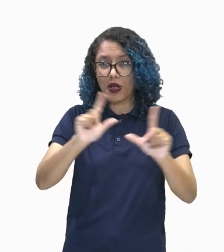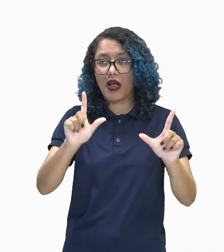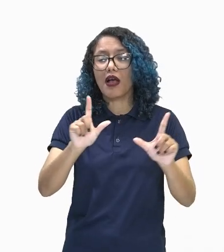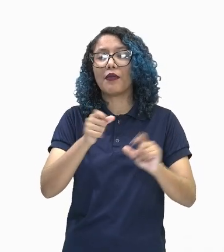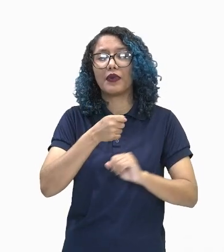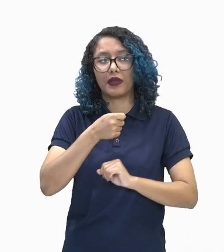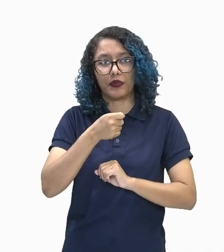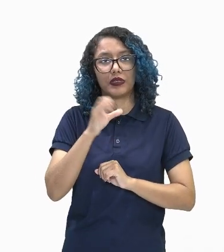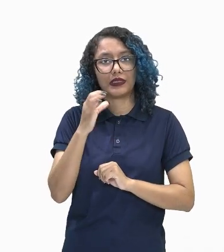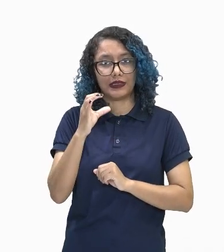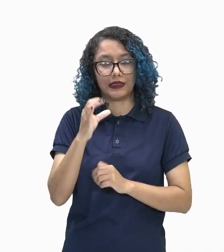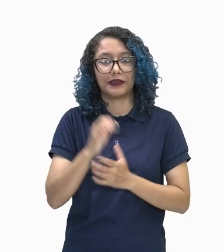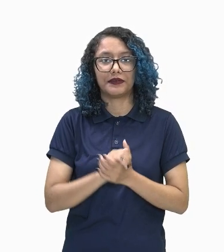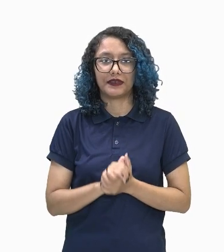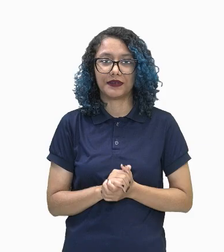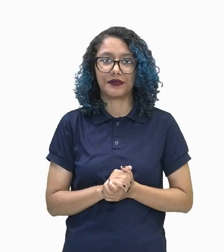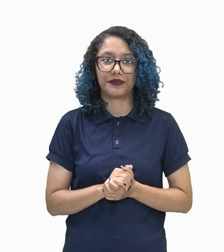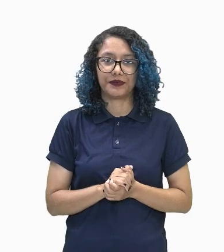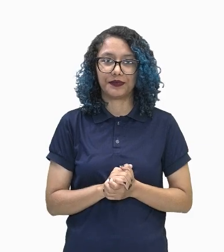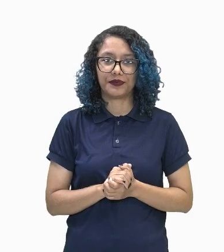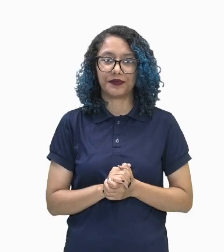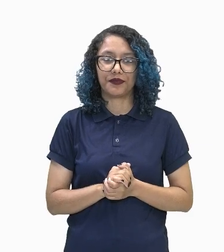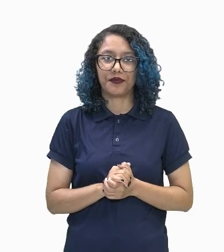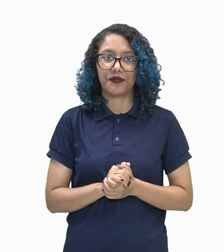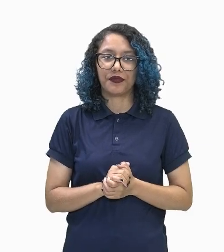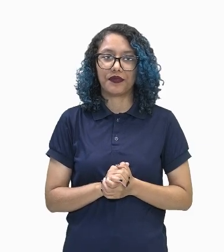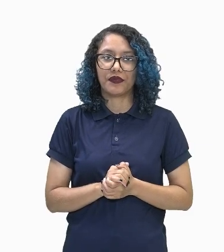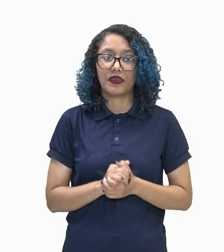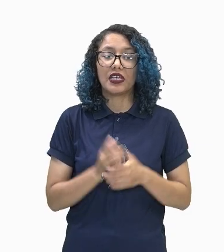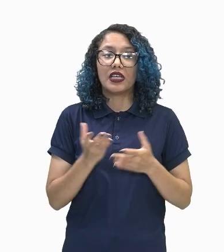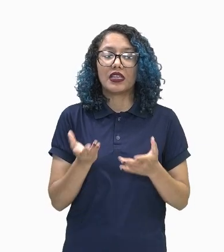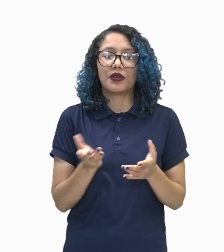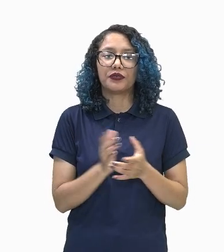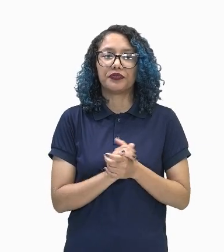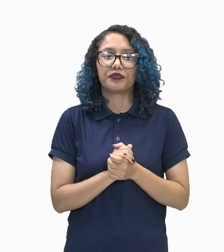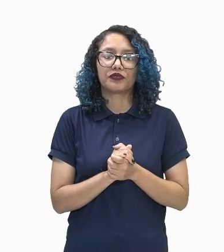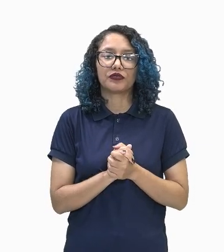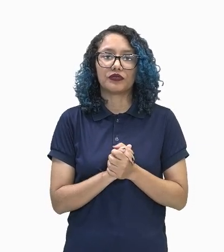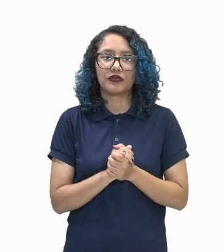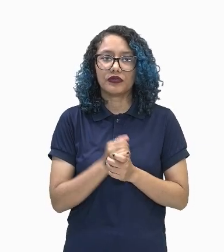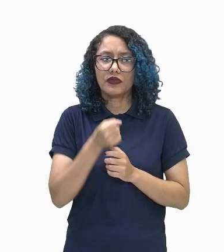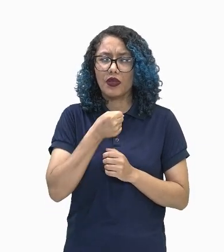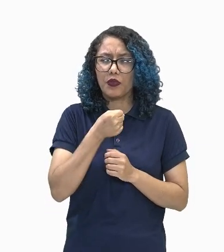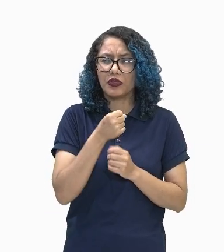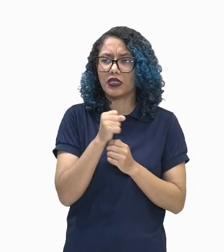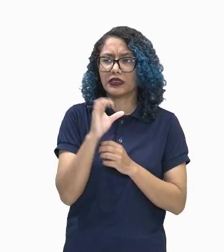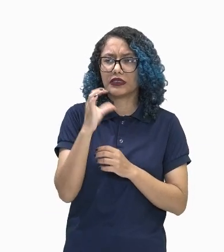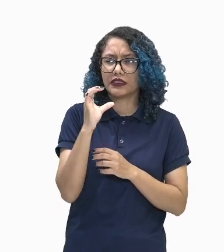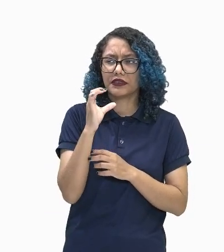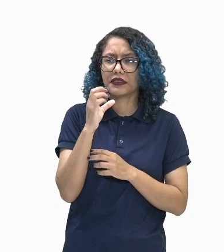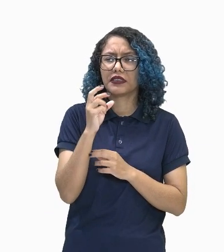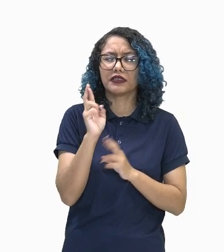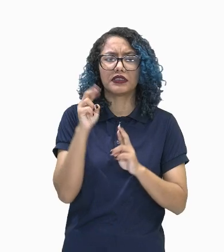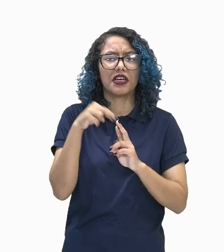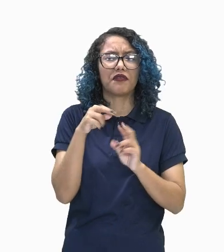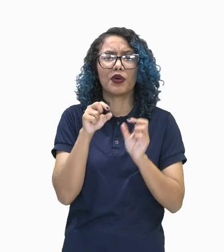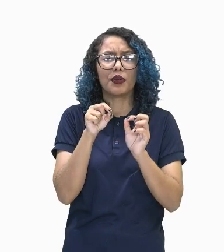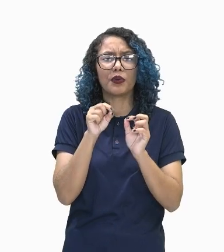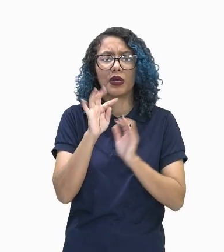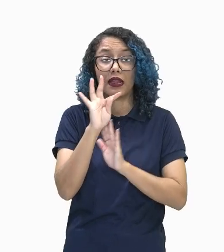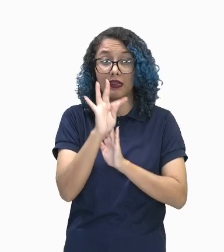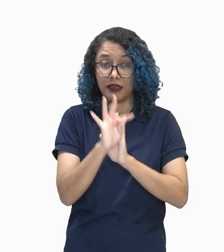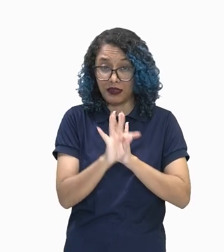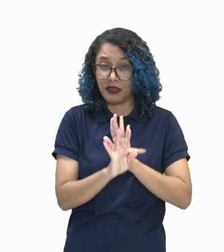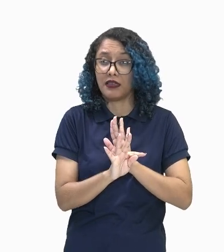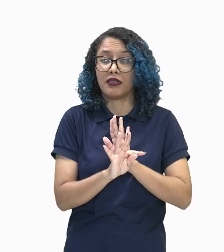reportagem científica. Então, quando se fala em reportagem científica, estamos falando de textos,